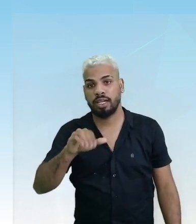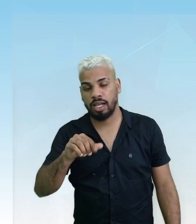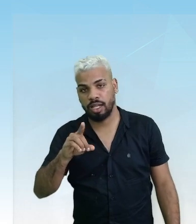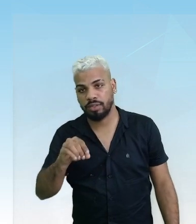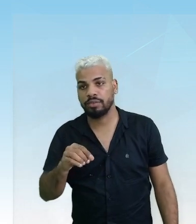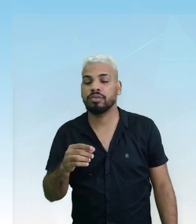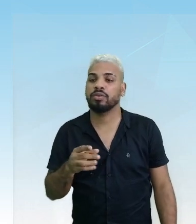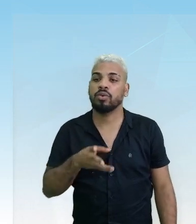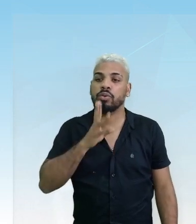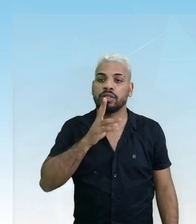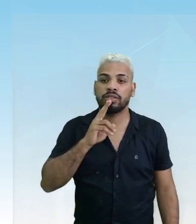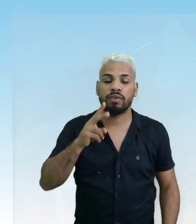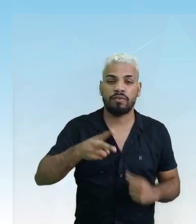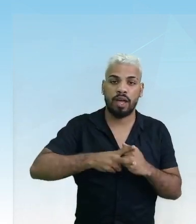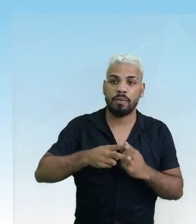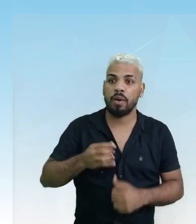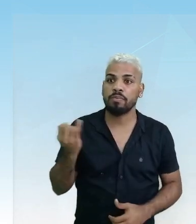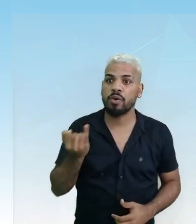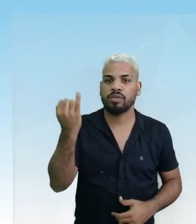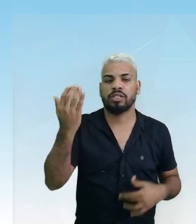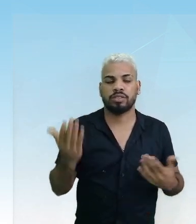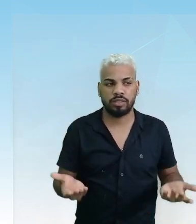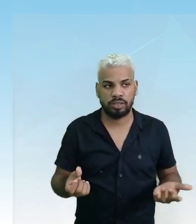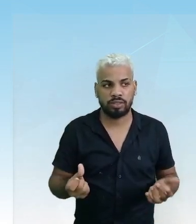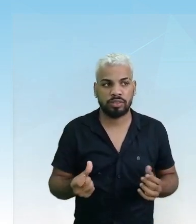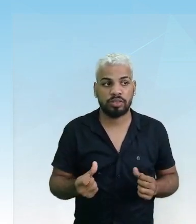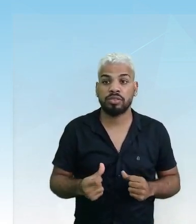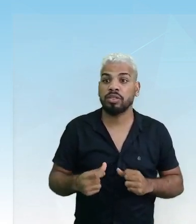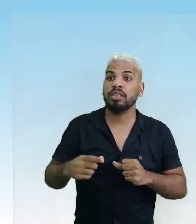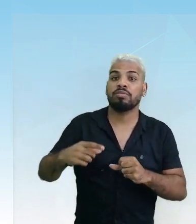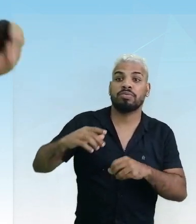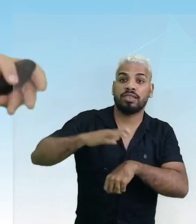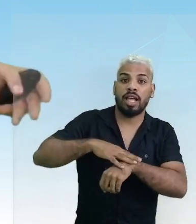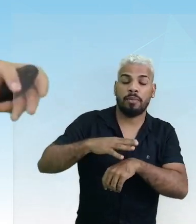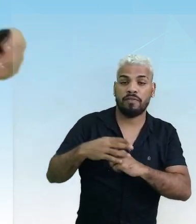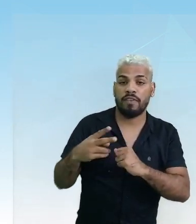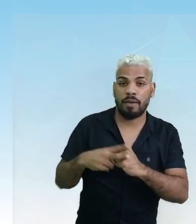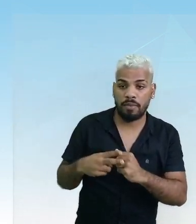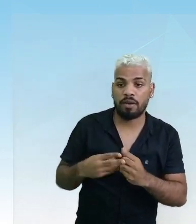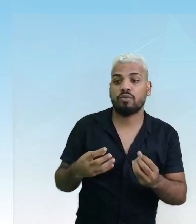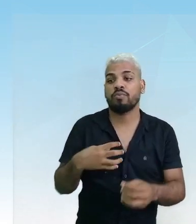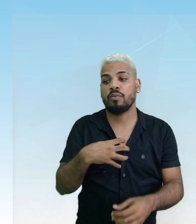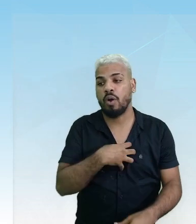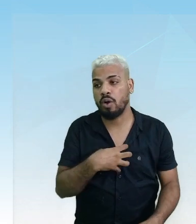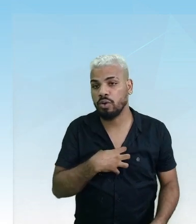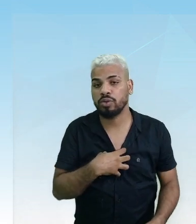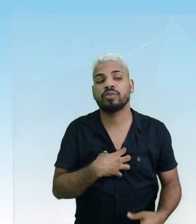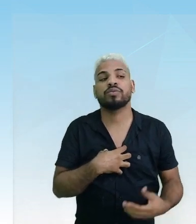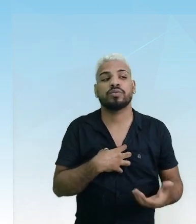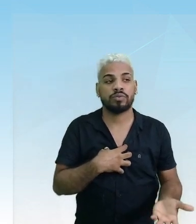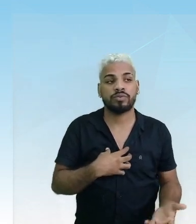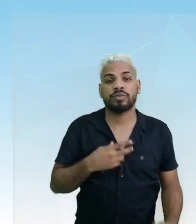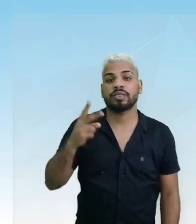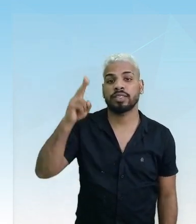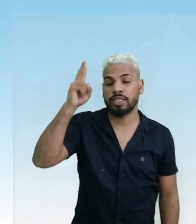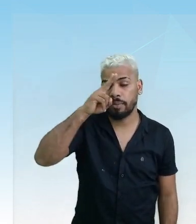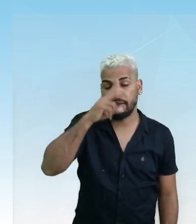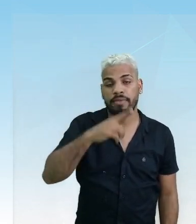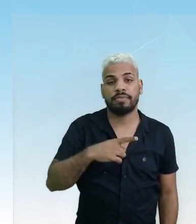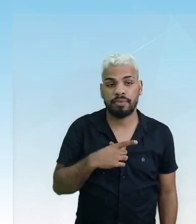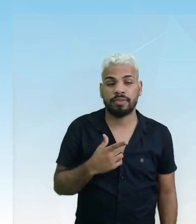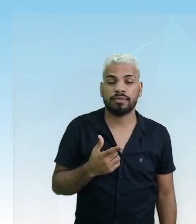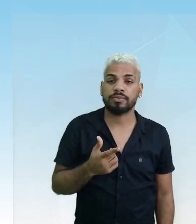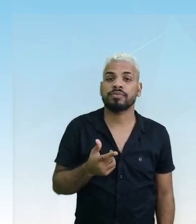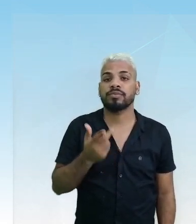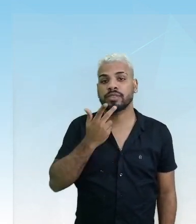de conhecer o verbo, a importância de conhecer os tempos verbais, os modos verbais, lembrar que existe o hipérbato,